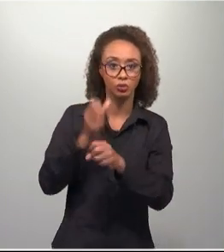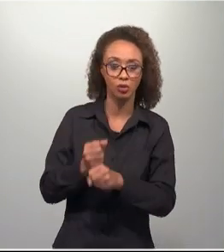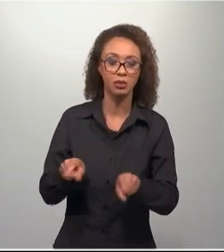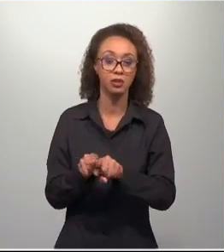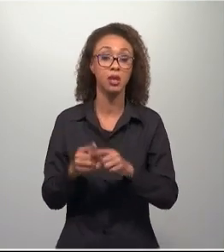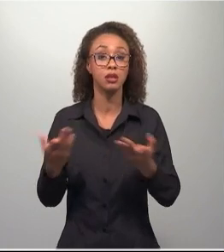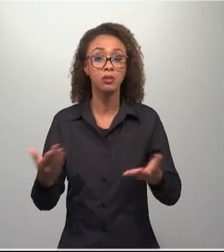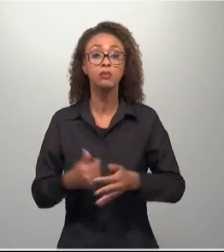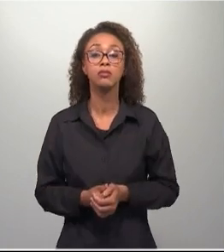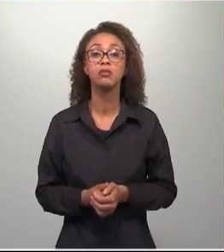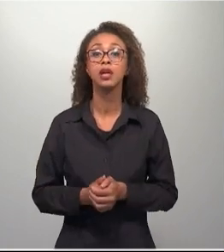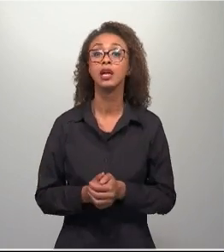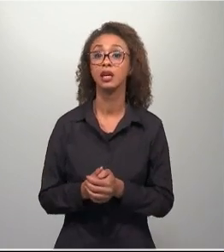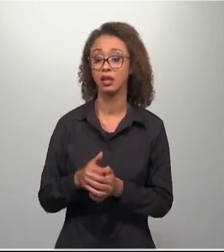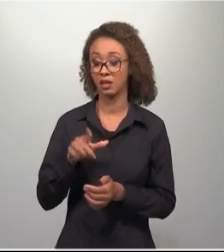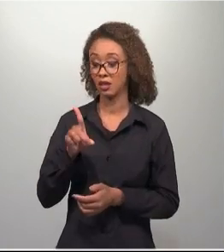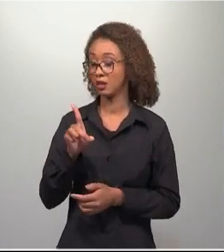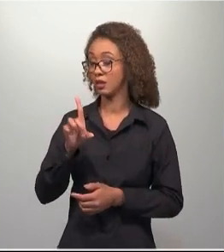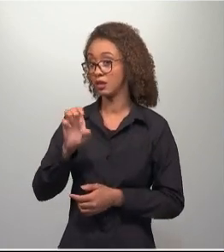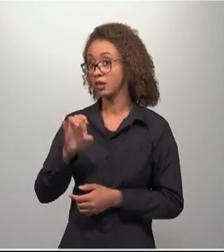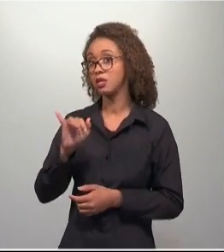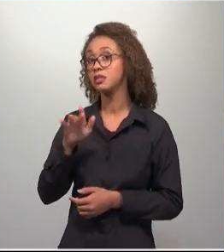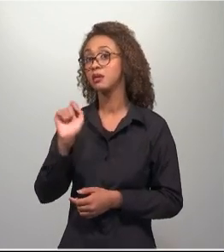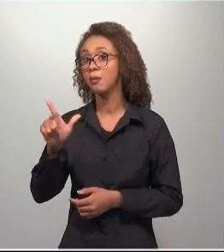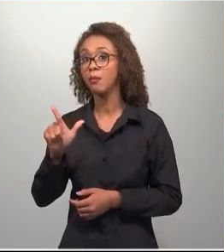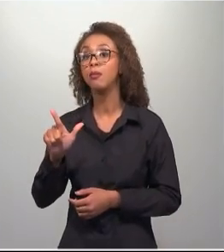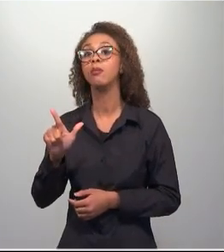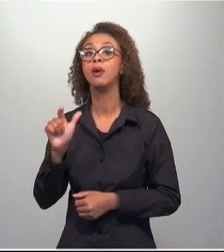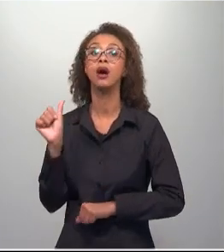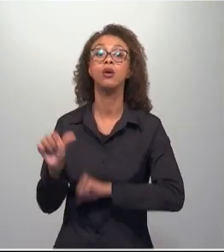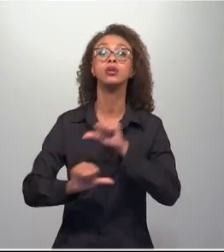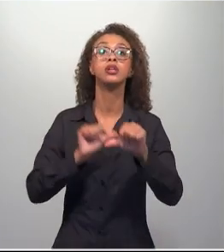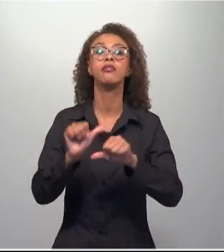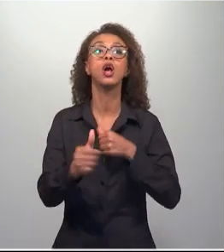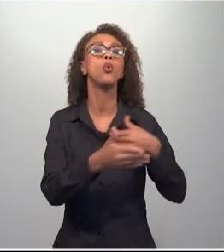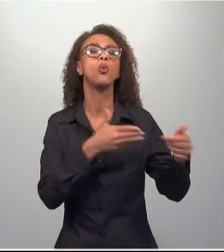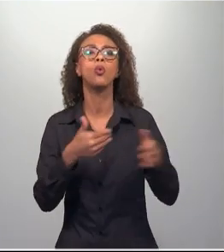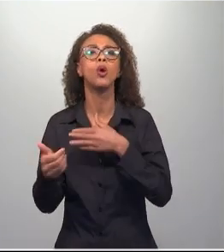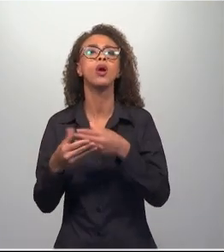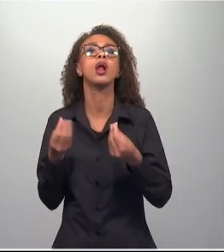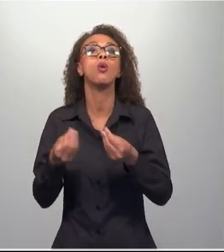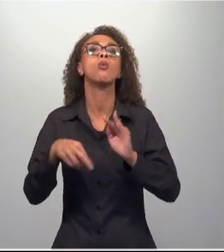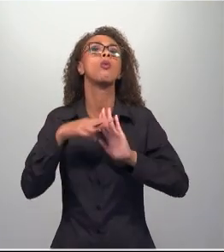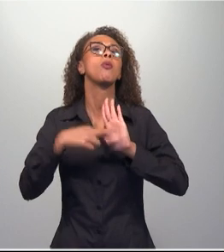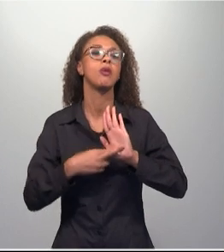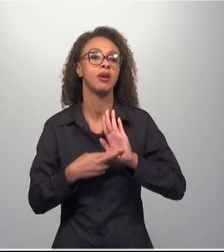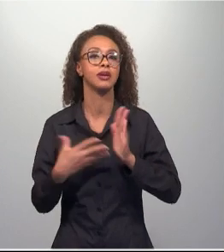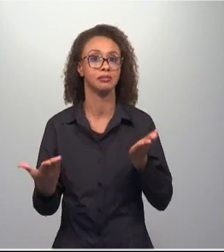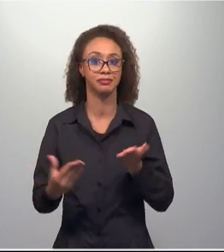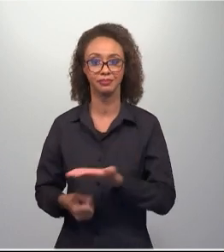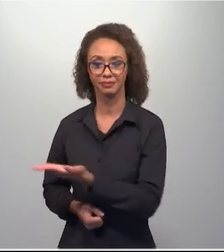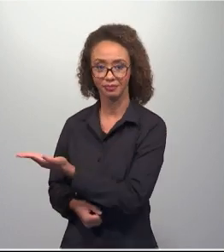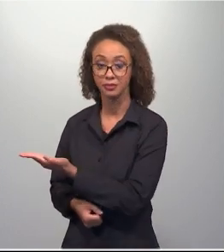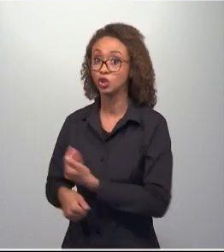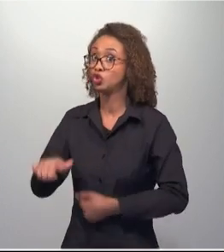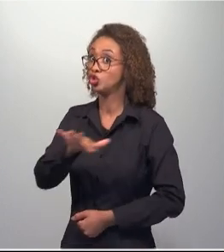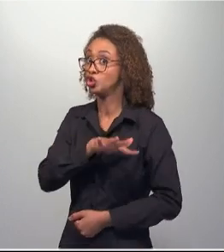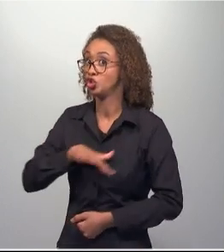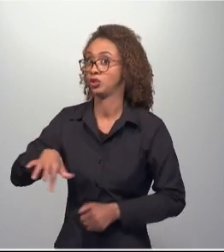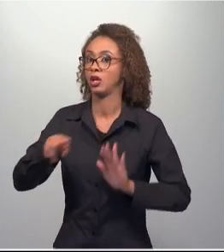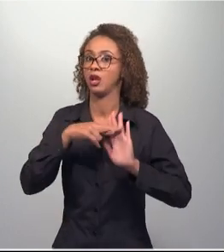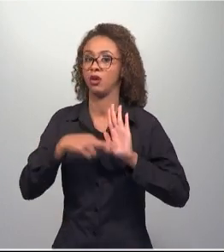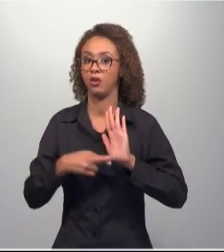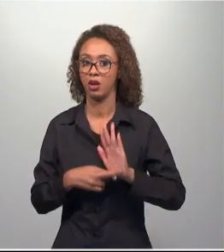simão numa base qualquer vale também a regra regra geral pega o número que eu quero